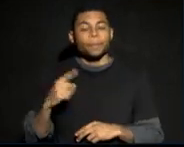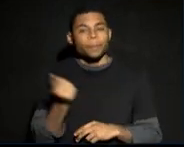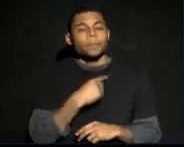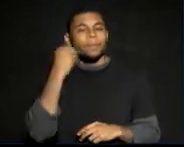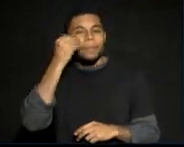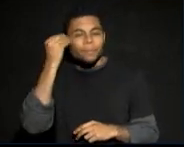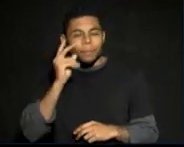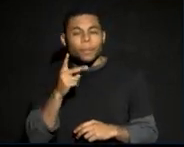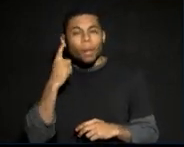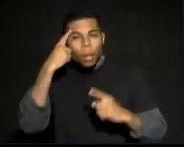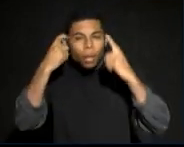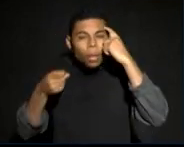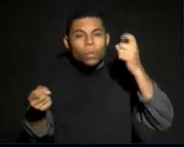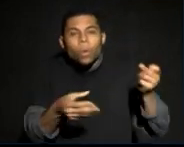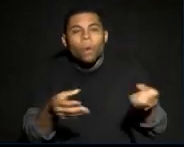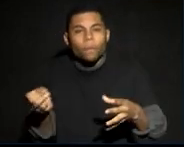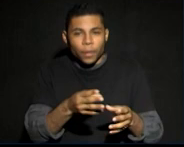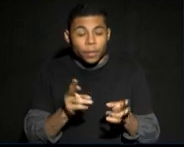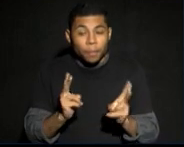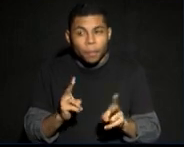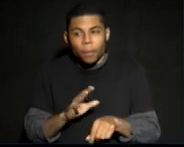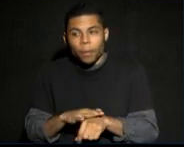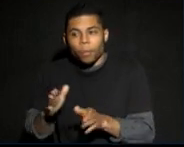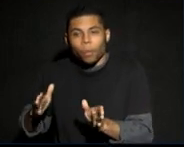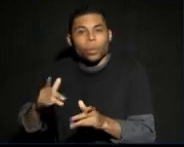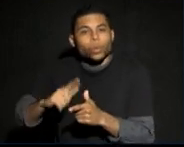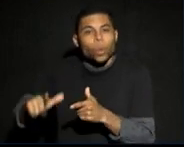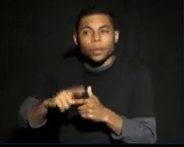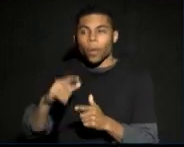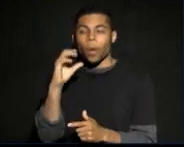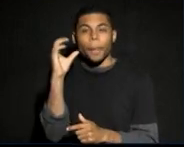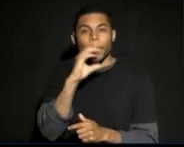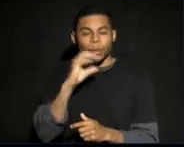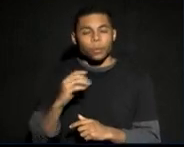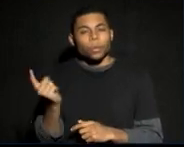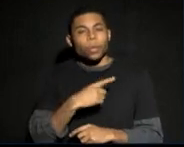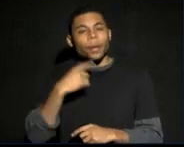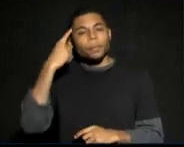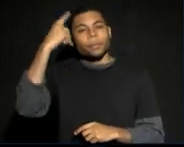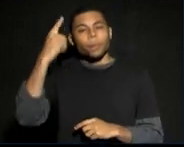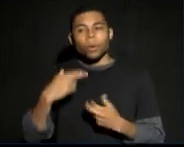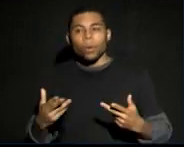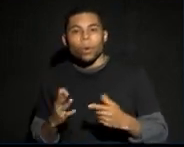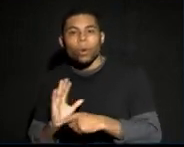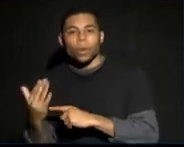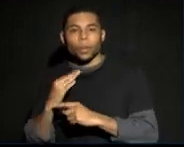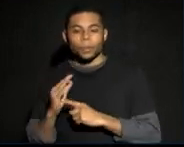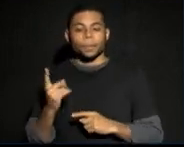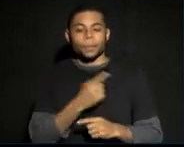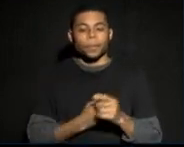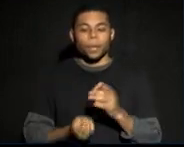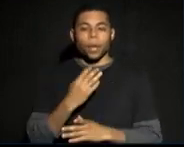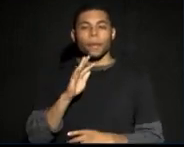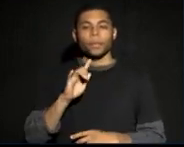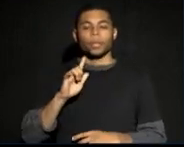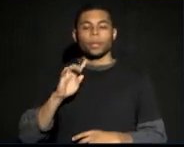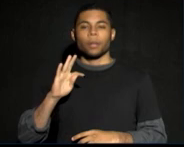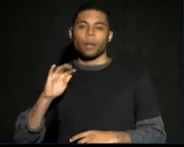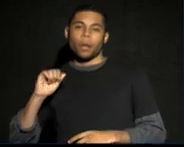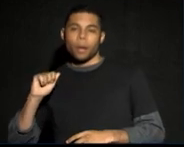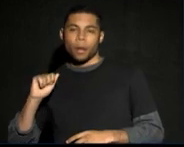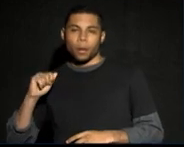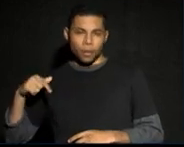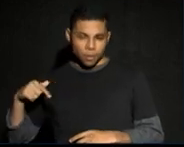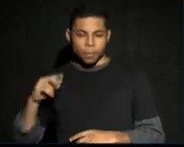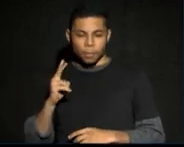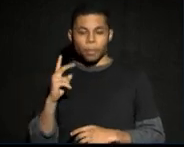através de uma experiência com inovação aberta numa situação emergencial de forma coletiva queremos fgp aqui com a grande experiência